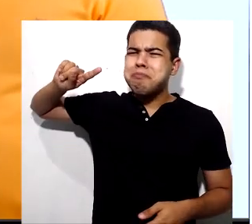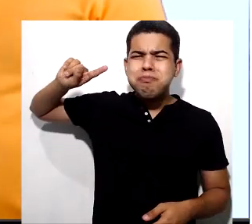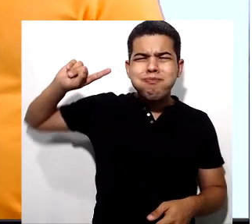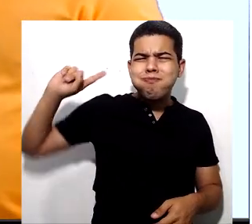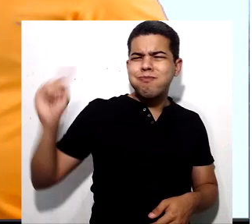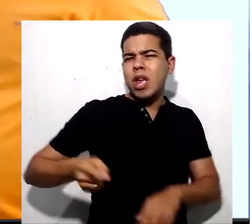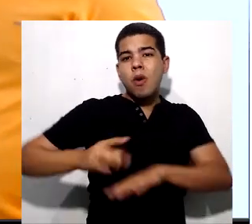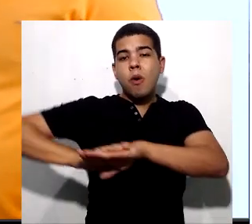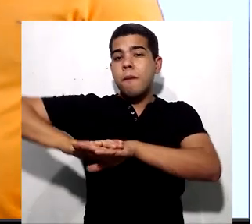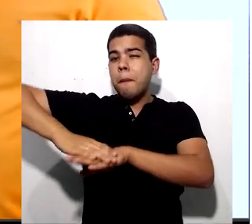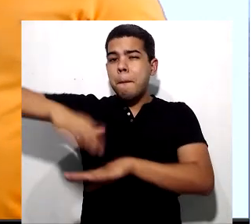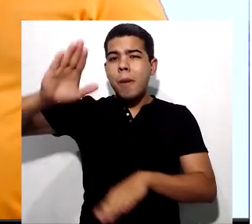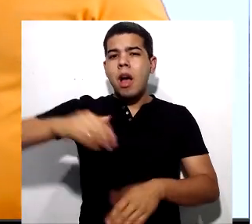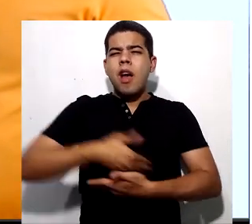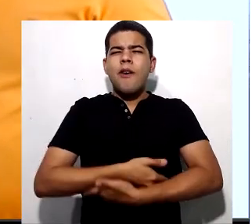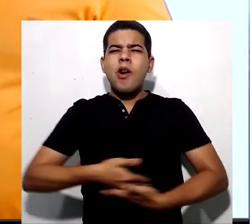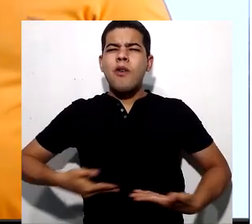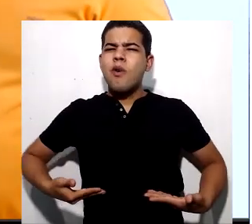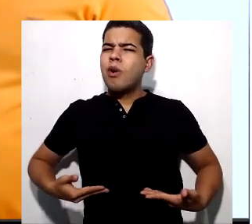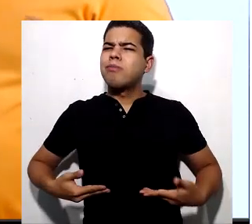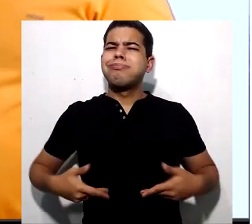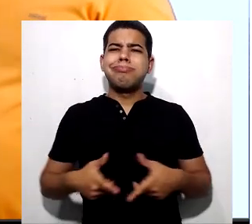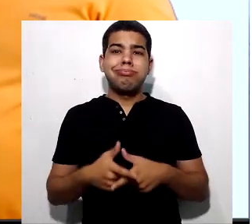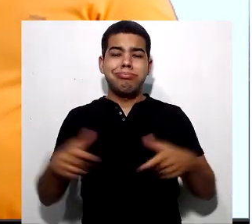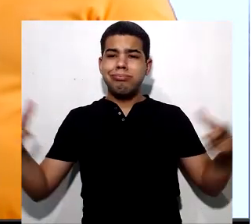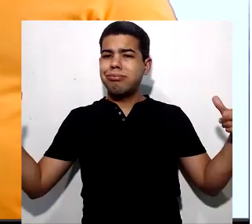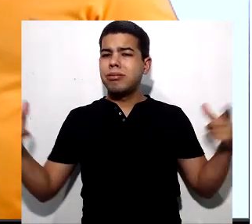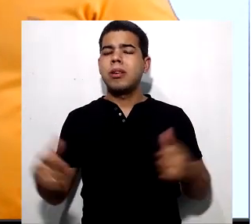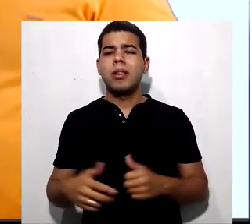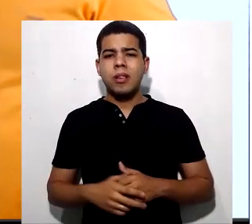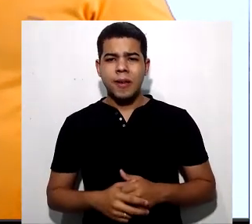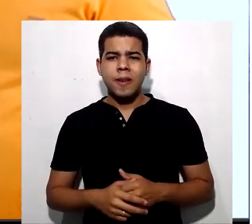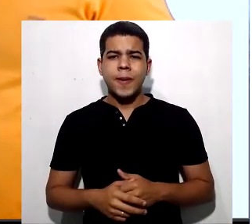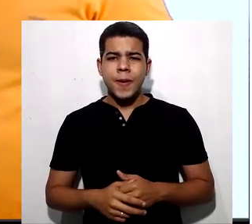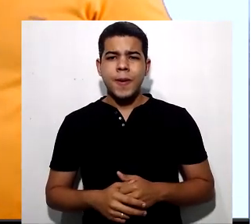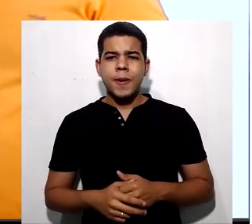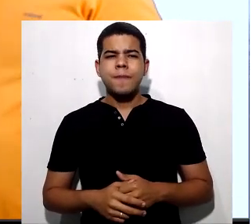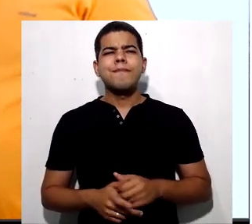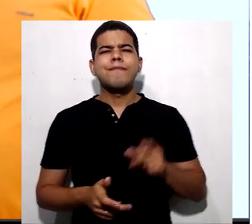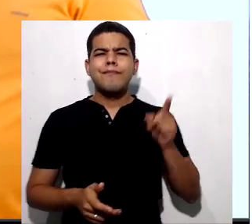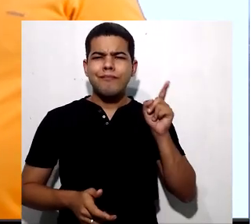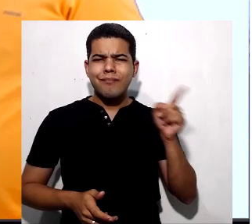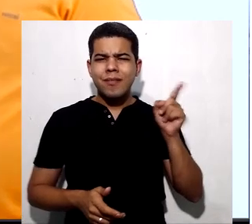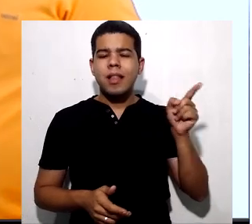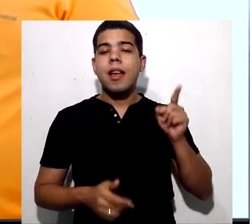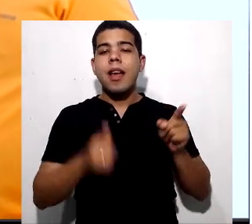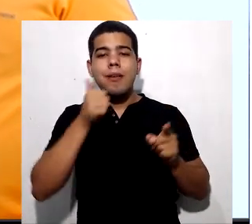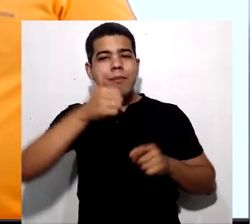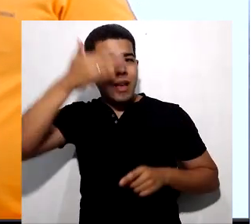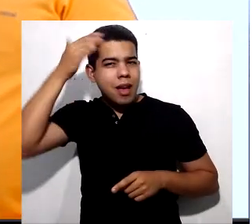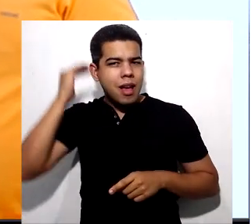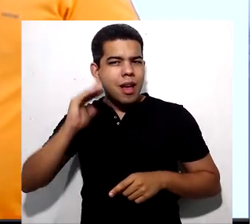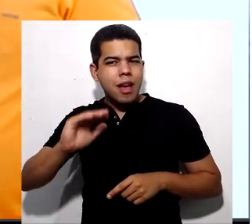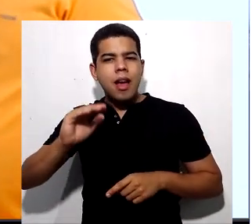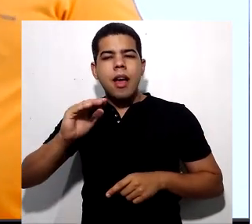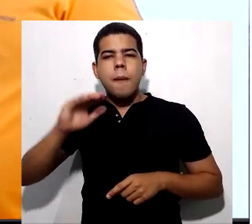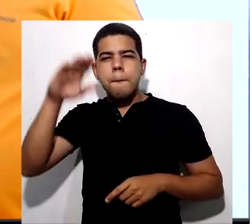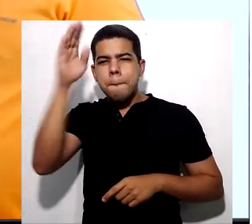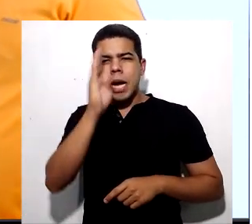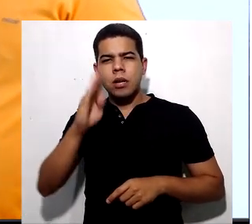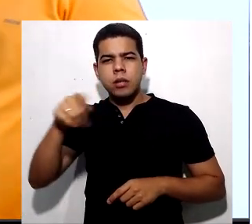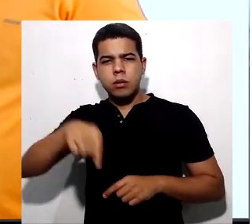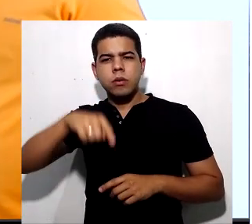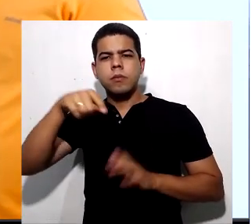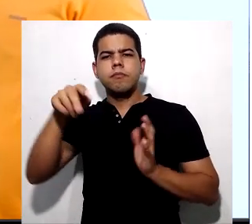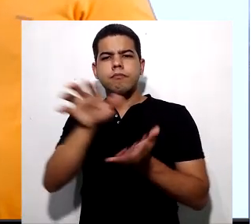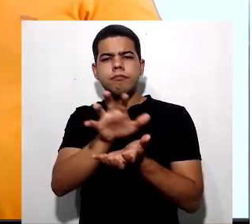de ucranianos. A fome foi muito grande. Inclusive, era um dos fatos dela tanto amar Pernambuco e o Brasil, por ser a terra